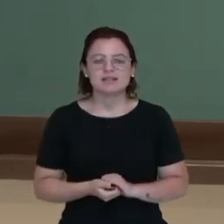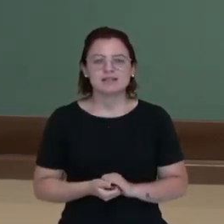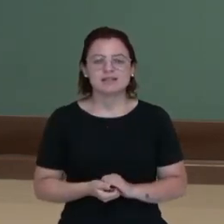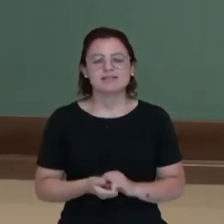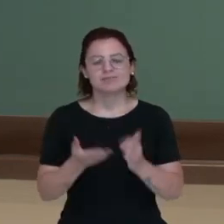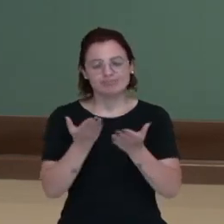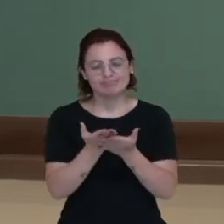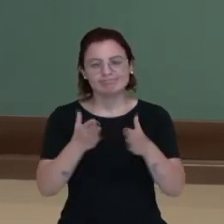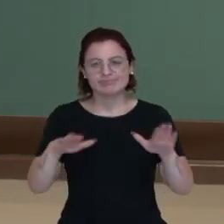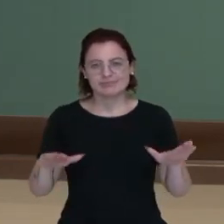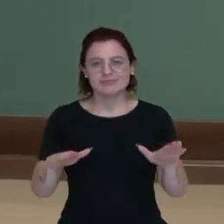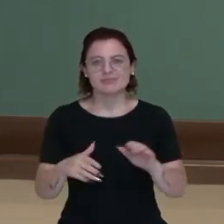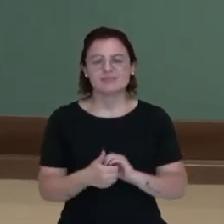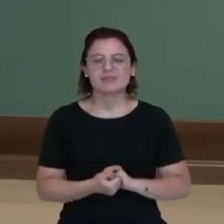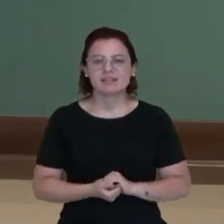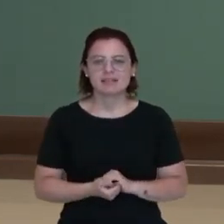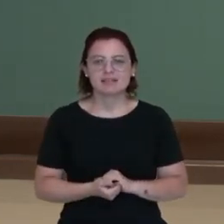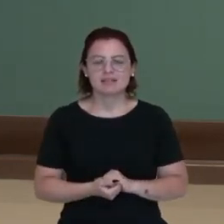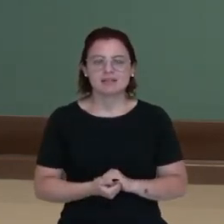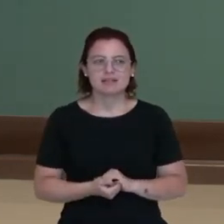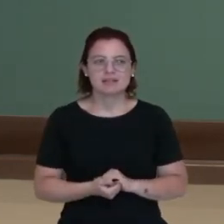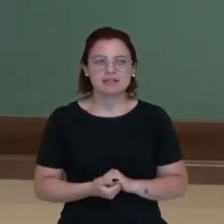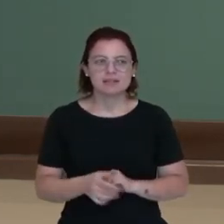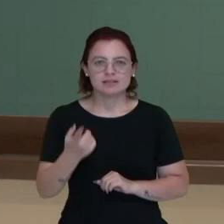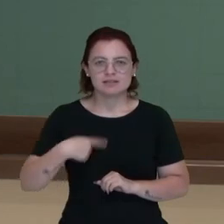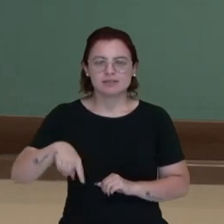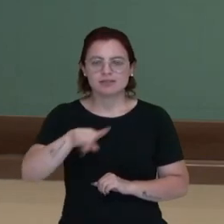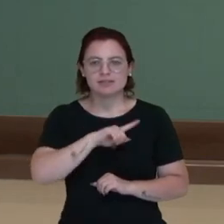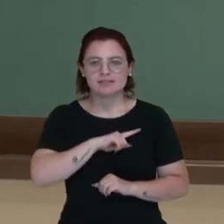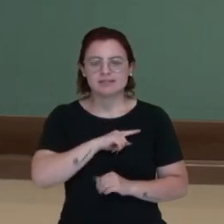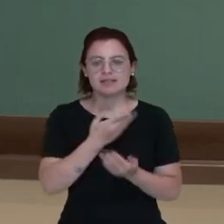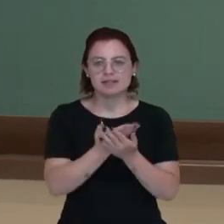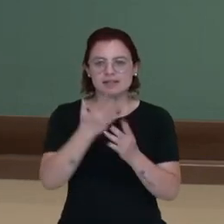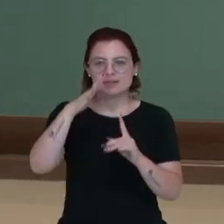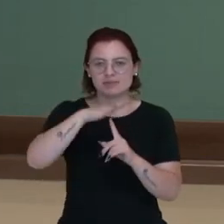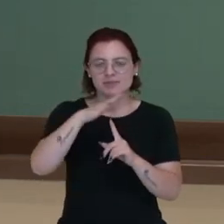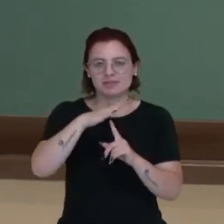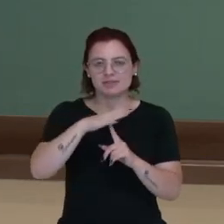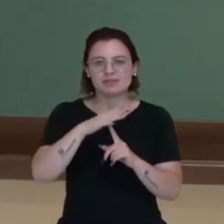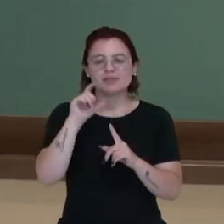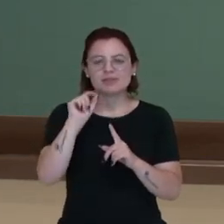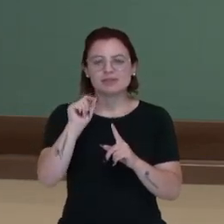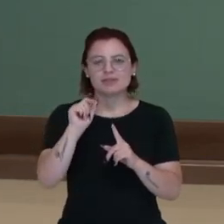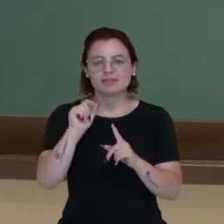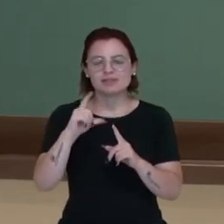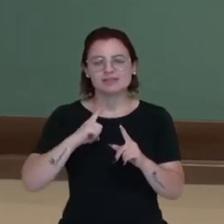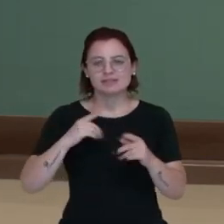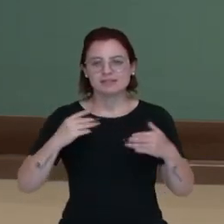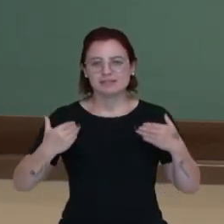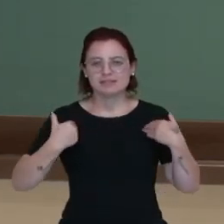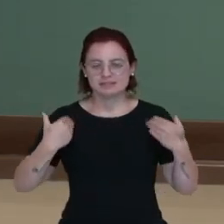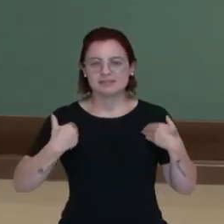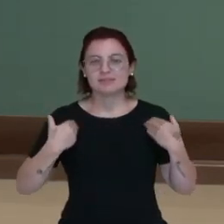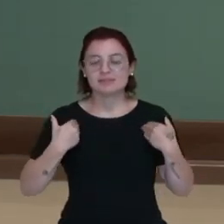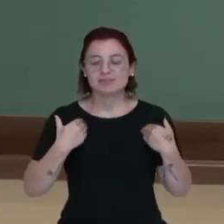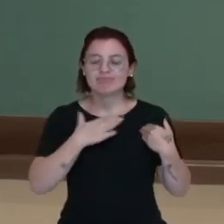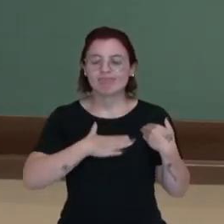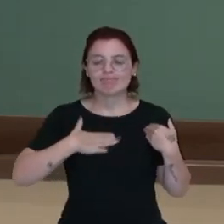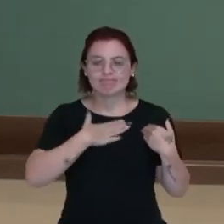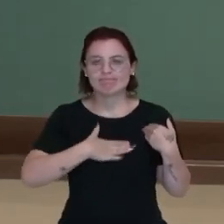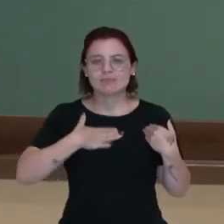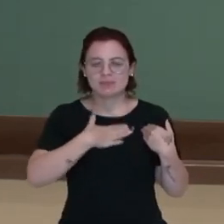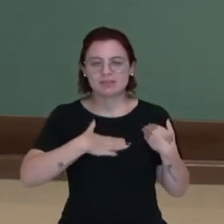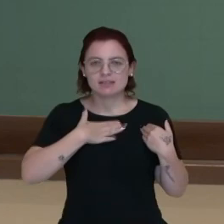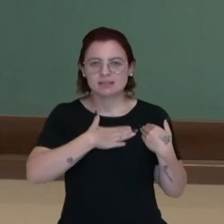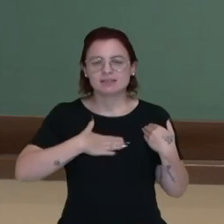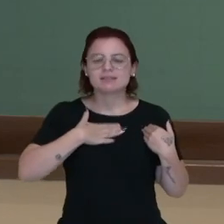fato, nós chegamos ao fim. Nós aqui do Aulas Paraná... Ficamos com a alegria, com a satisfação,